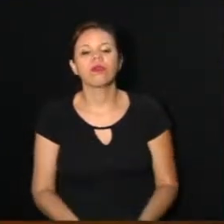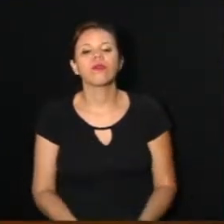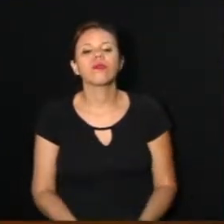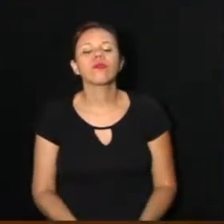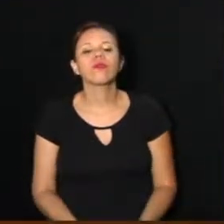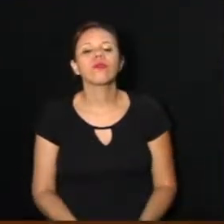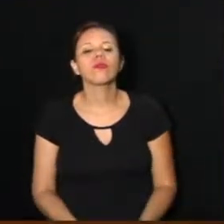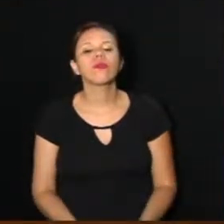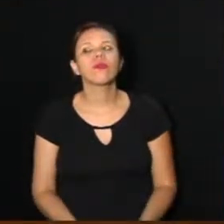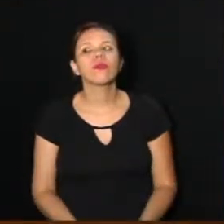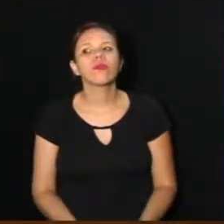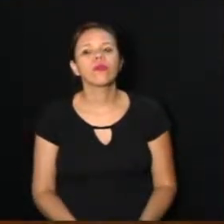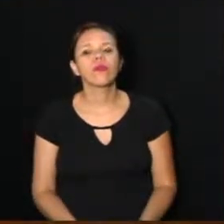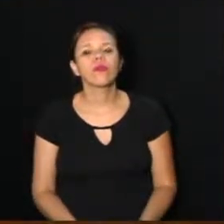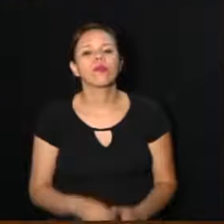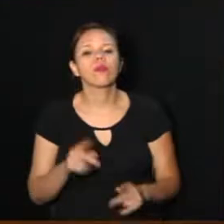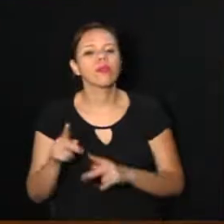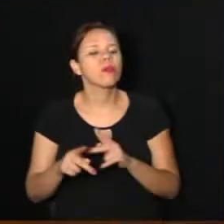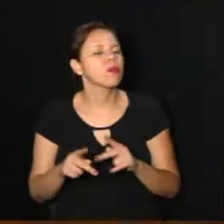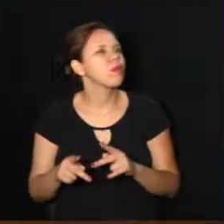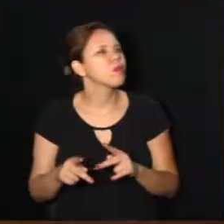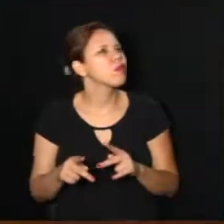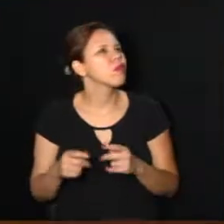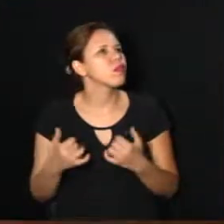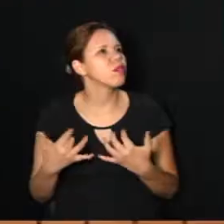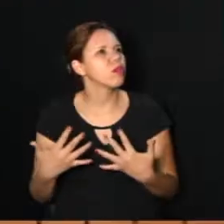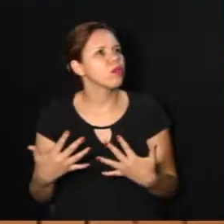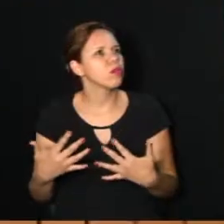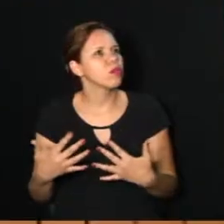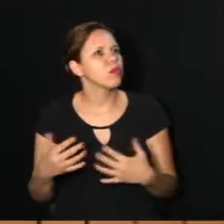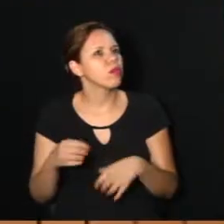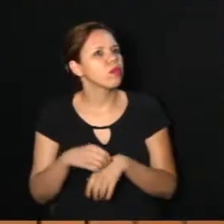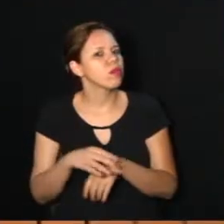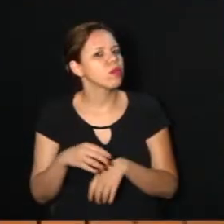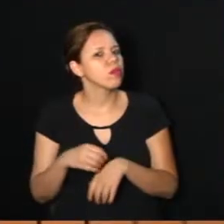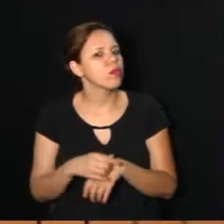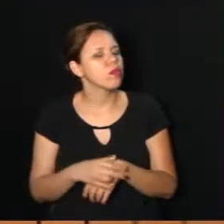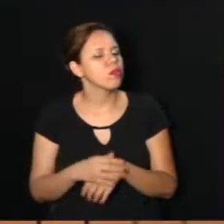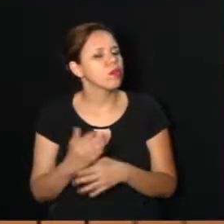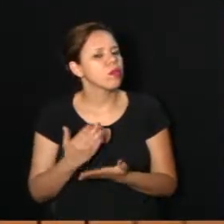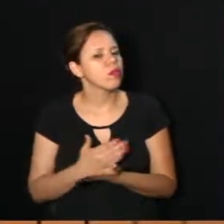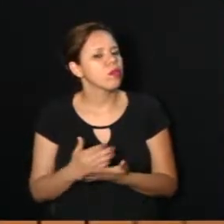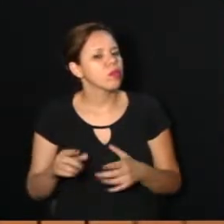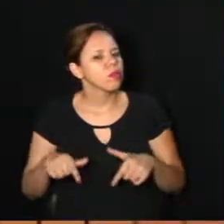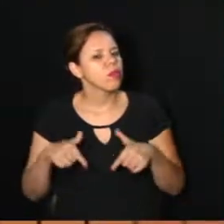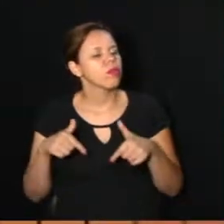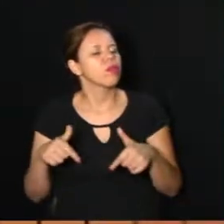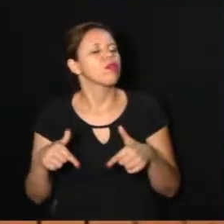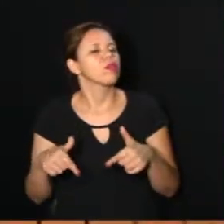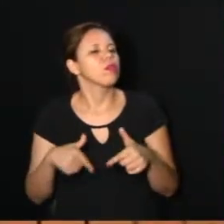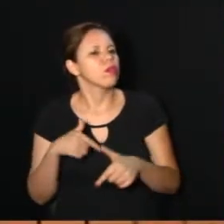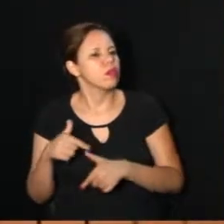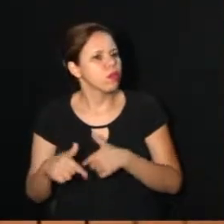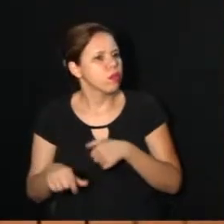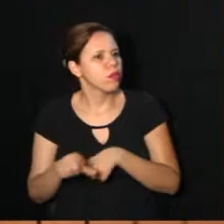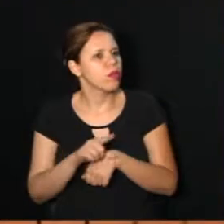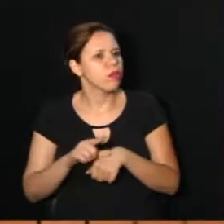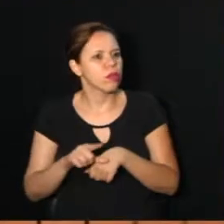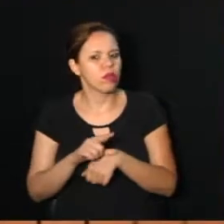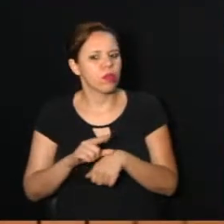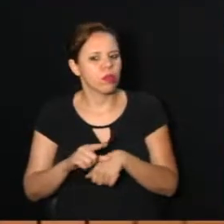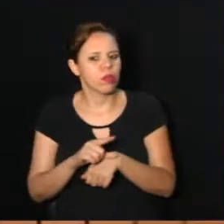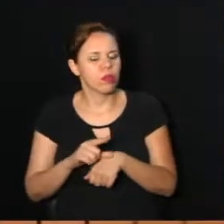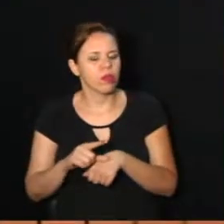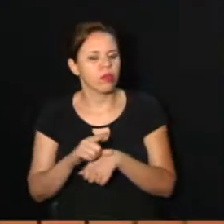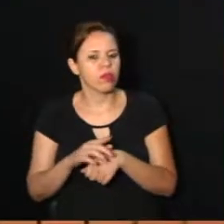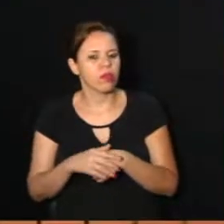trazer aí à população, através da TV Câmara também, as iniciativas de legislação, as